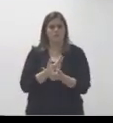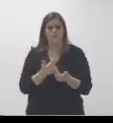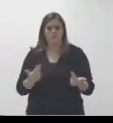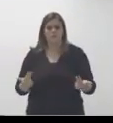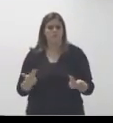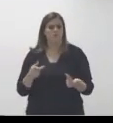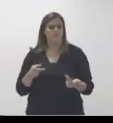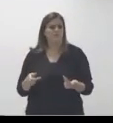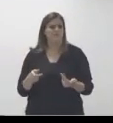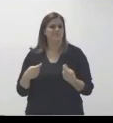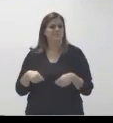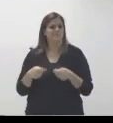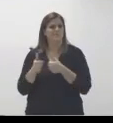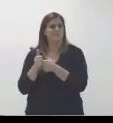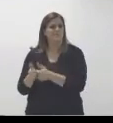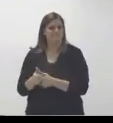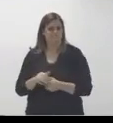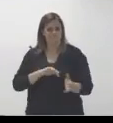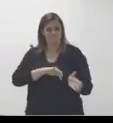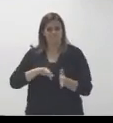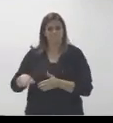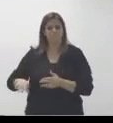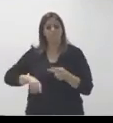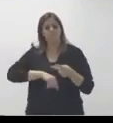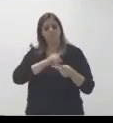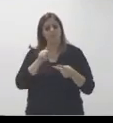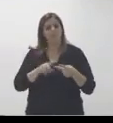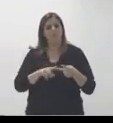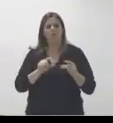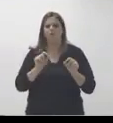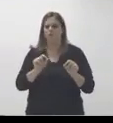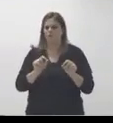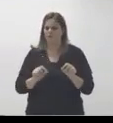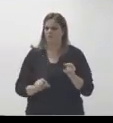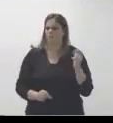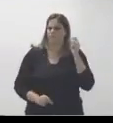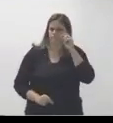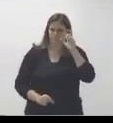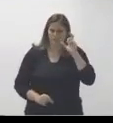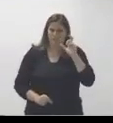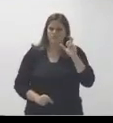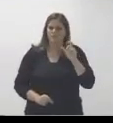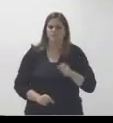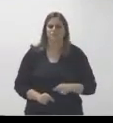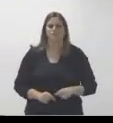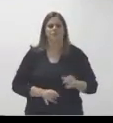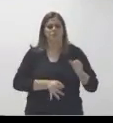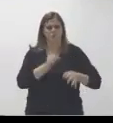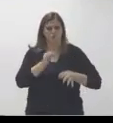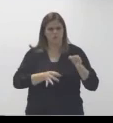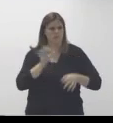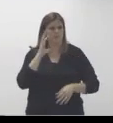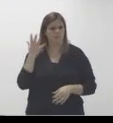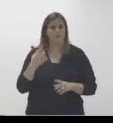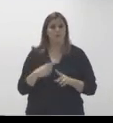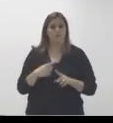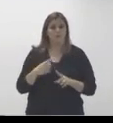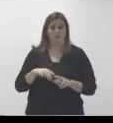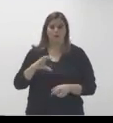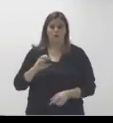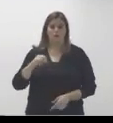aspecto o segundo é que tem uma decisão judicial muito interessante é quando o conade baixou uma